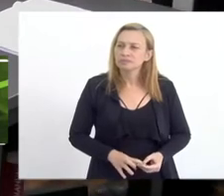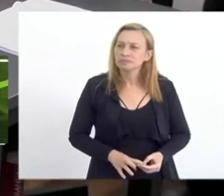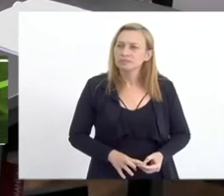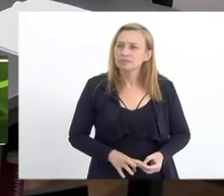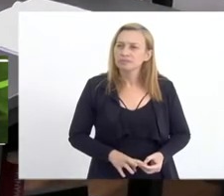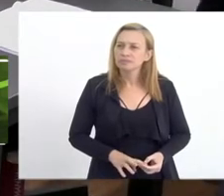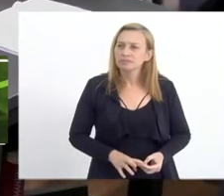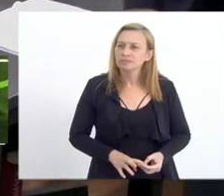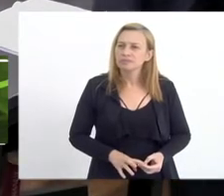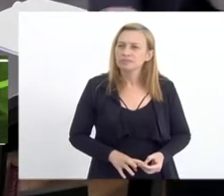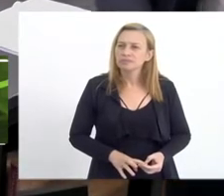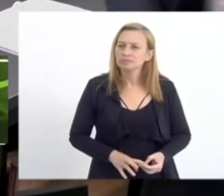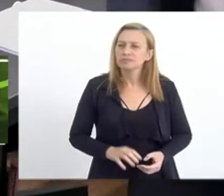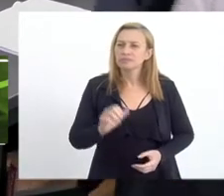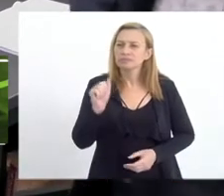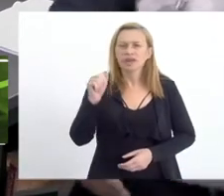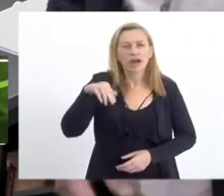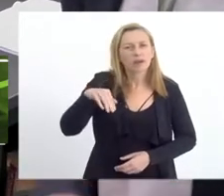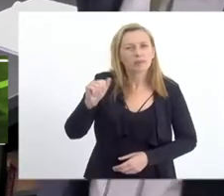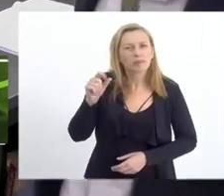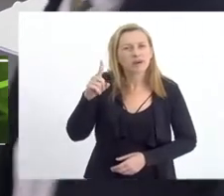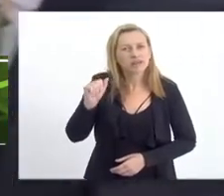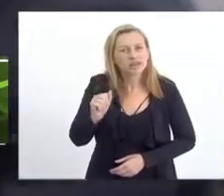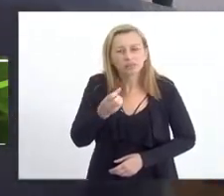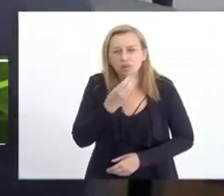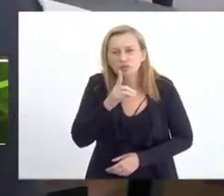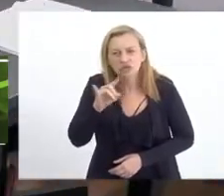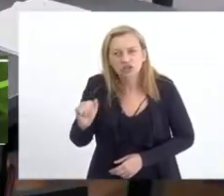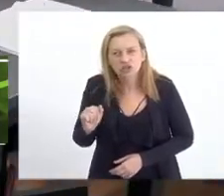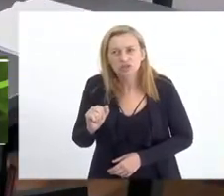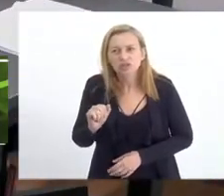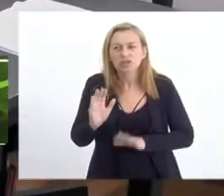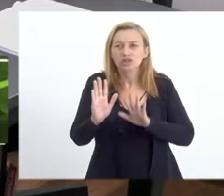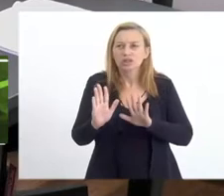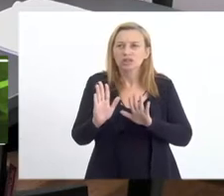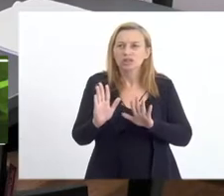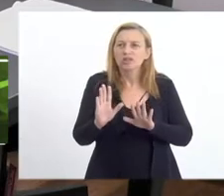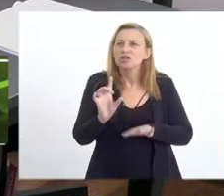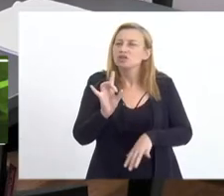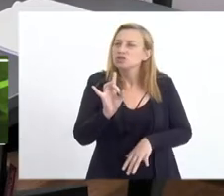Não, estou aqui. Amanda. Tô online. Amanda, bom dia. Eu só